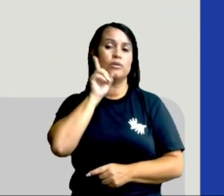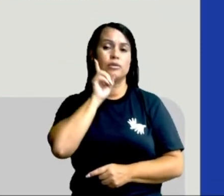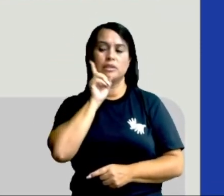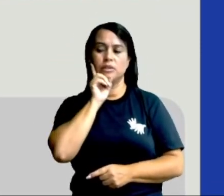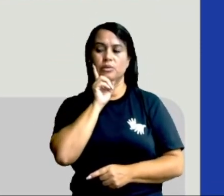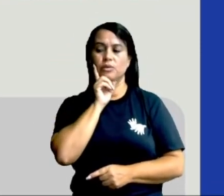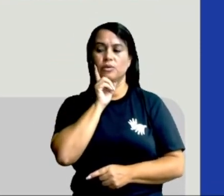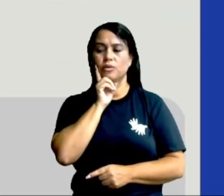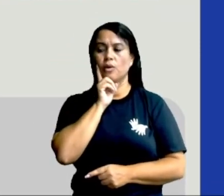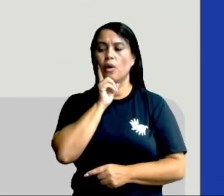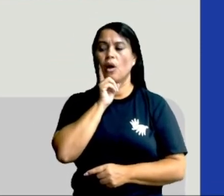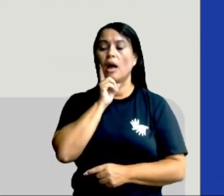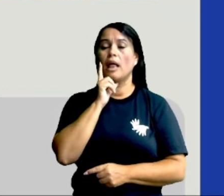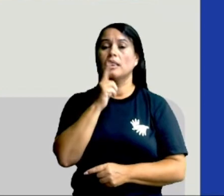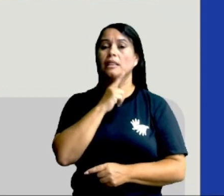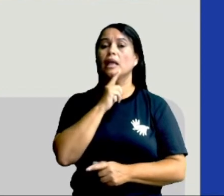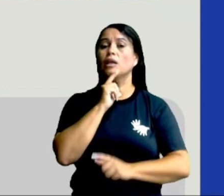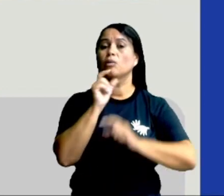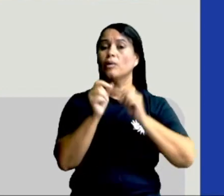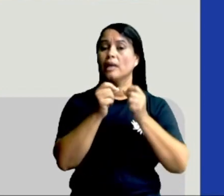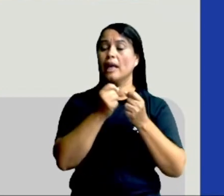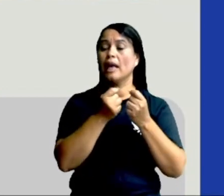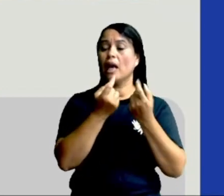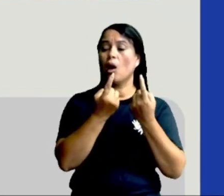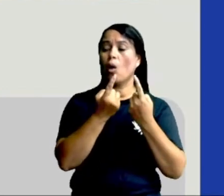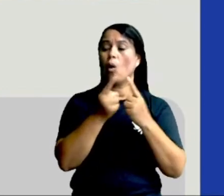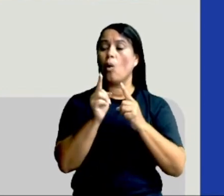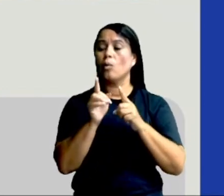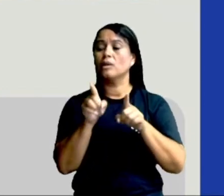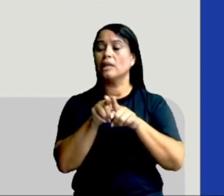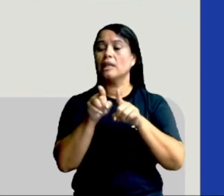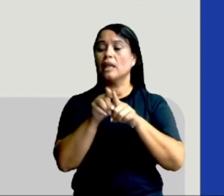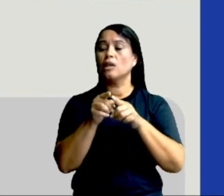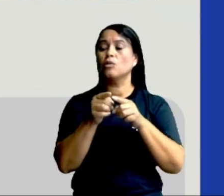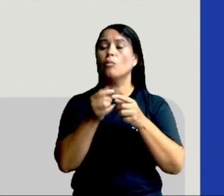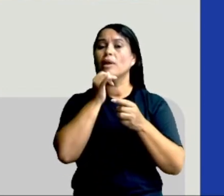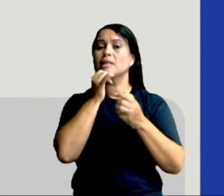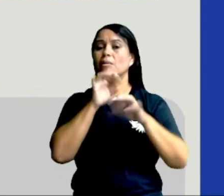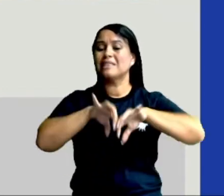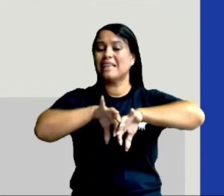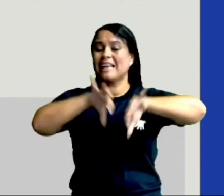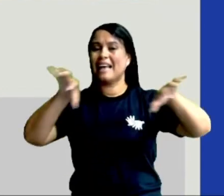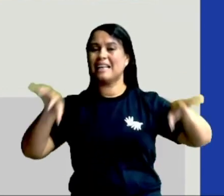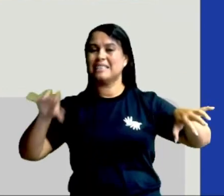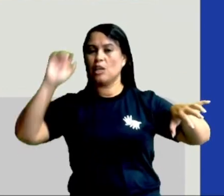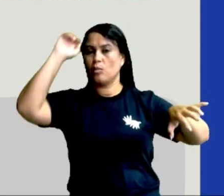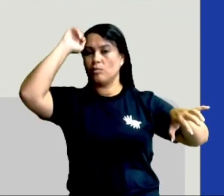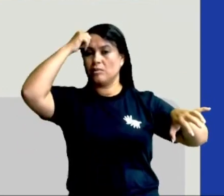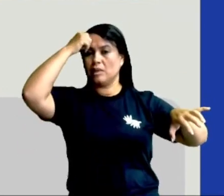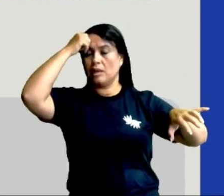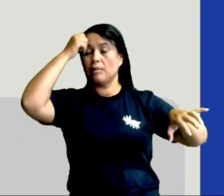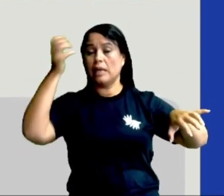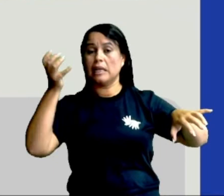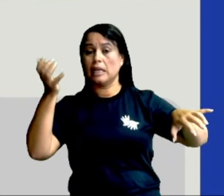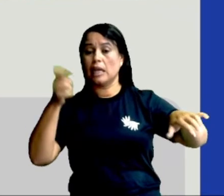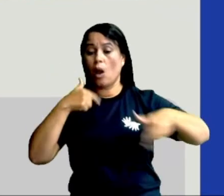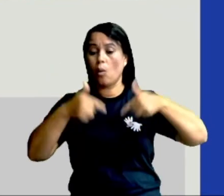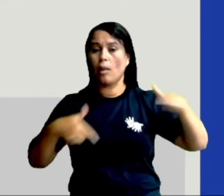Estados Unidos contra a segregação racial e pela igualdade social, tá? Entre as décadas